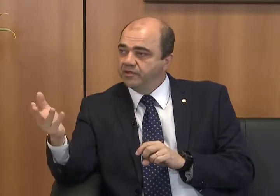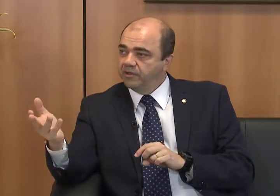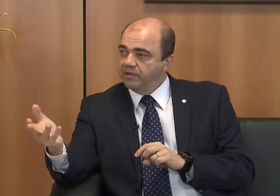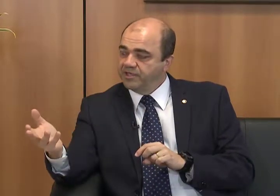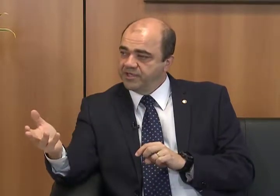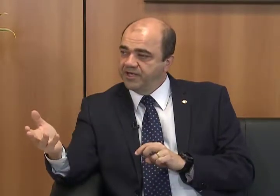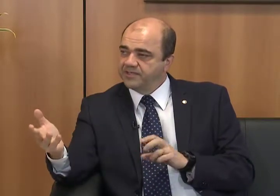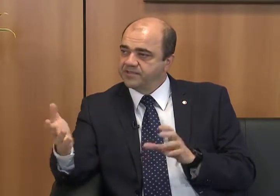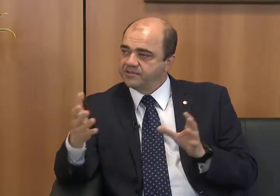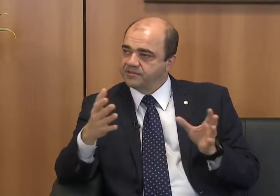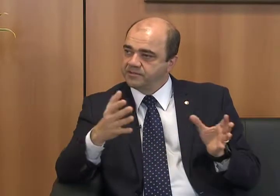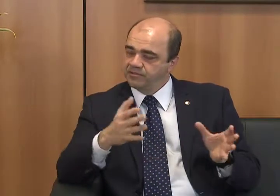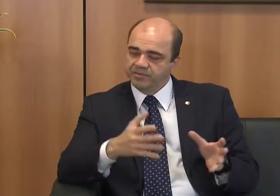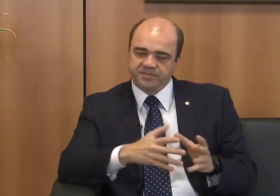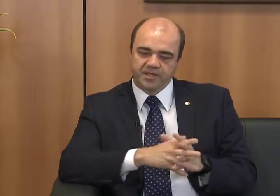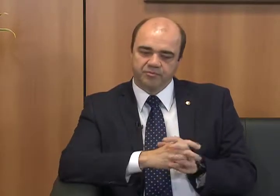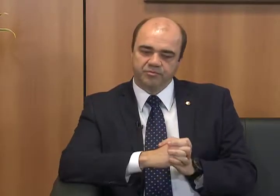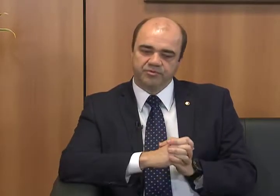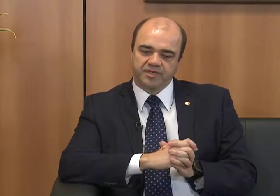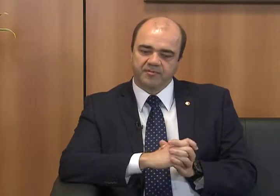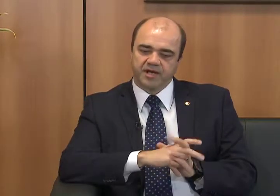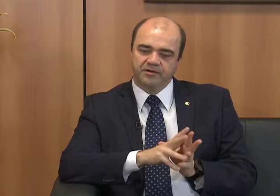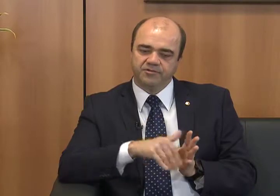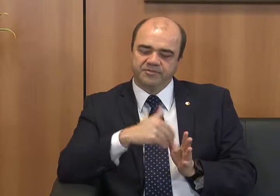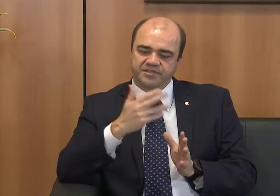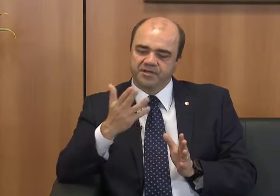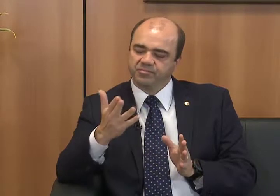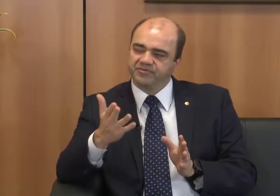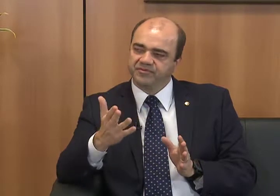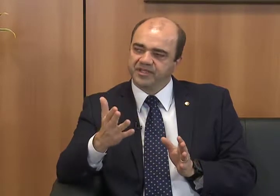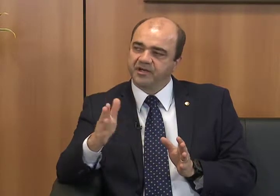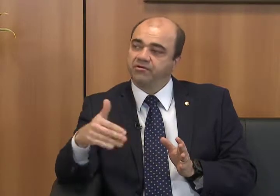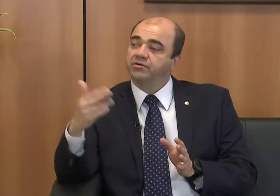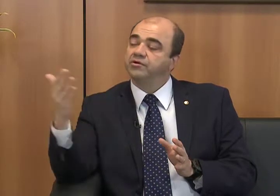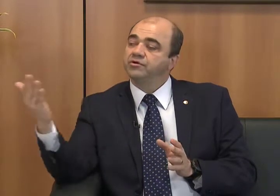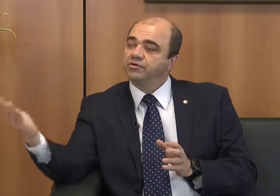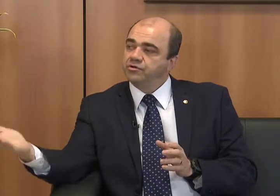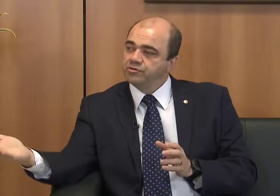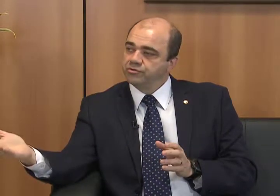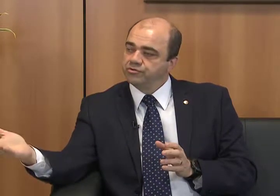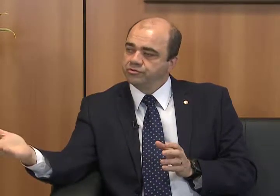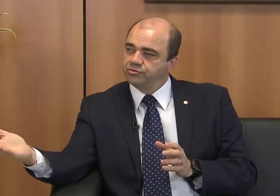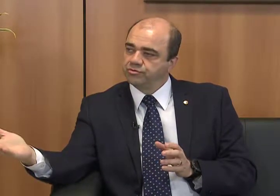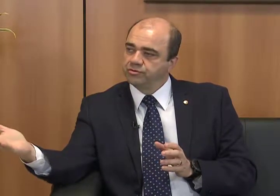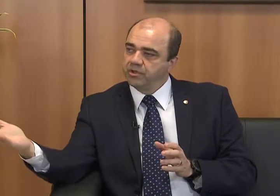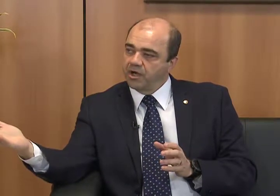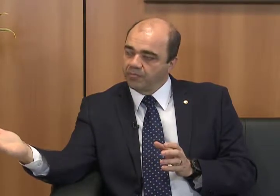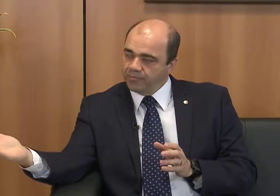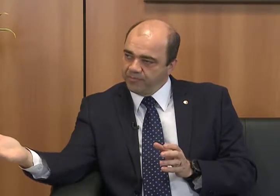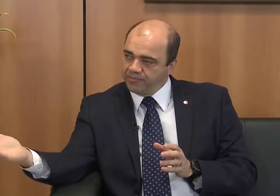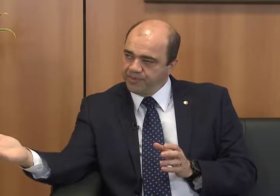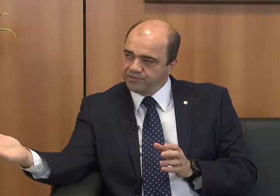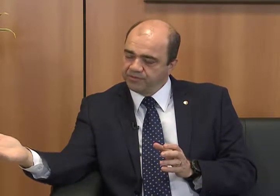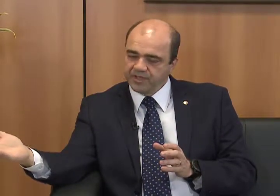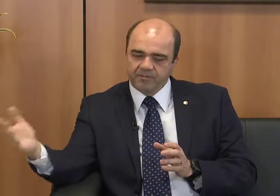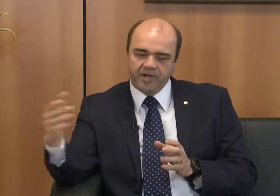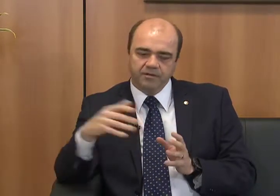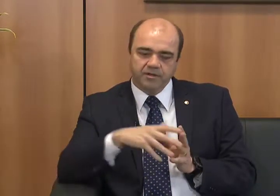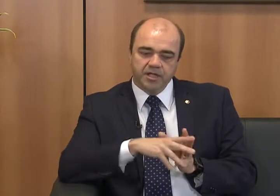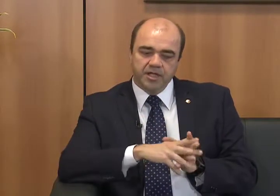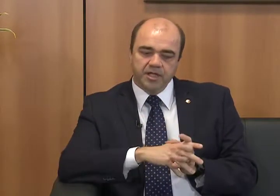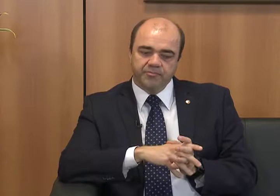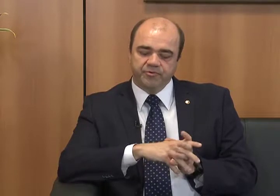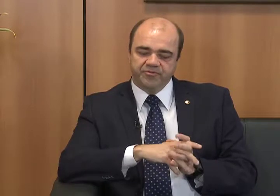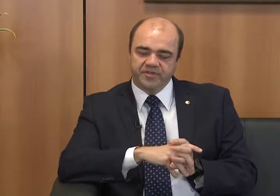Houve ingerências do Ministério Público do Trabalho e do Ministério Público Federal junto ao próprio ministro do